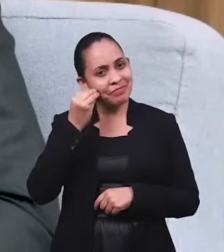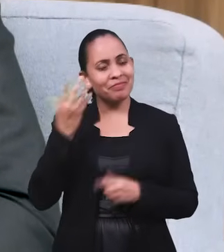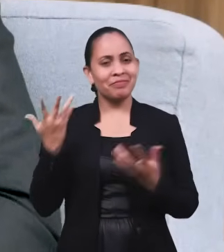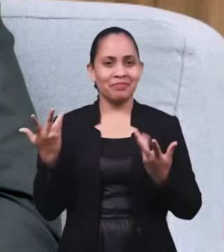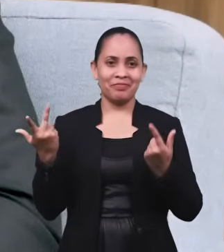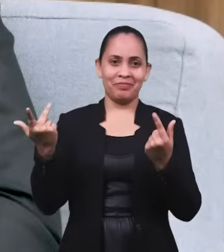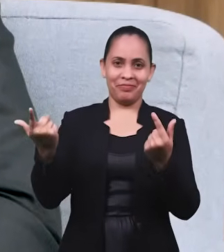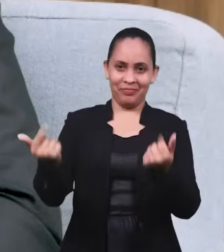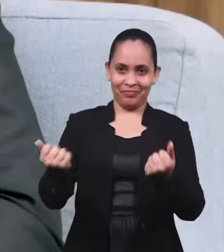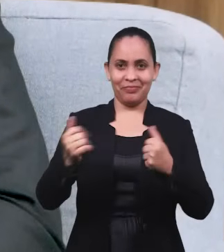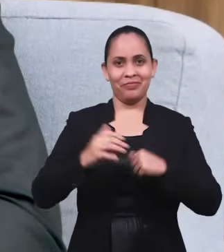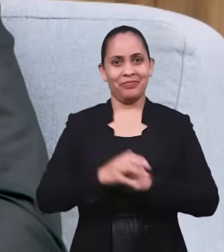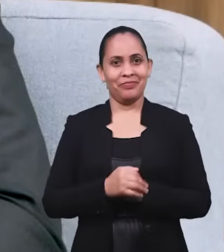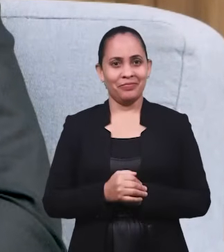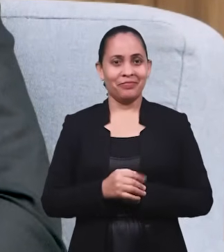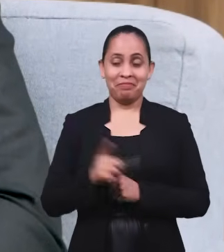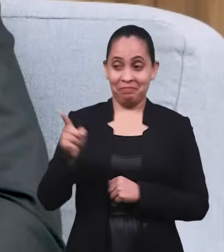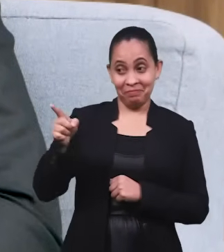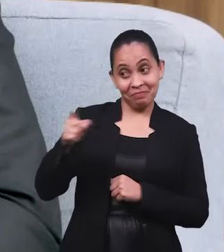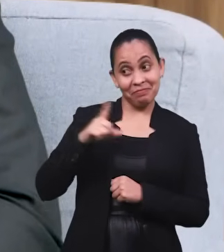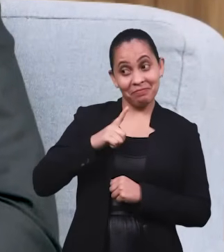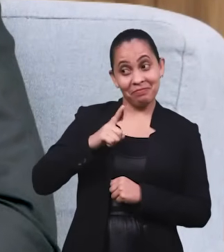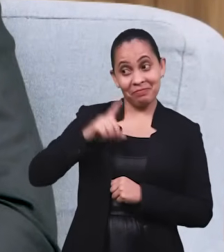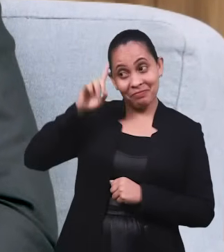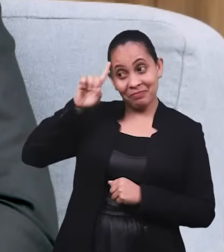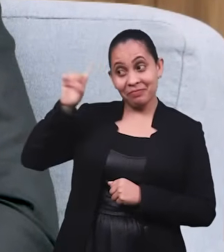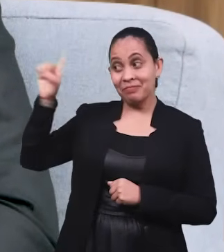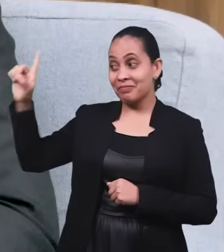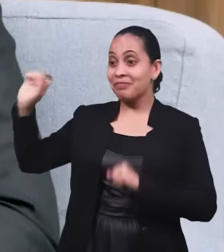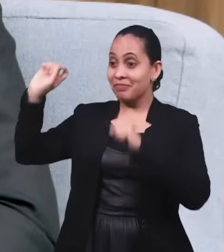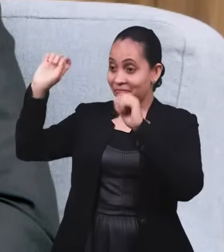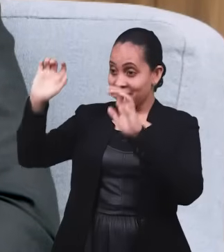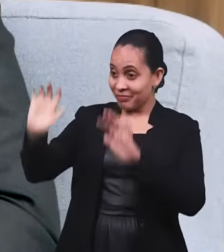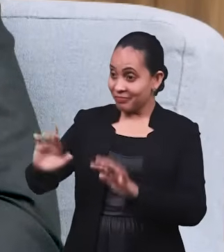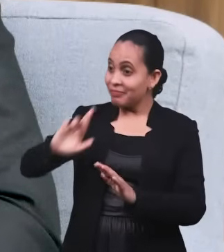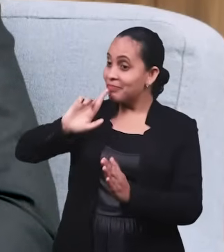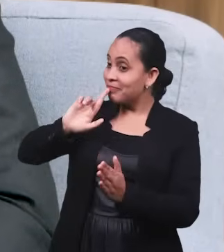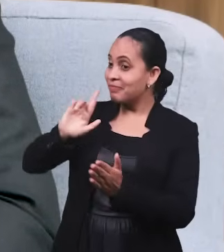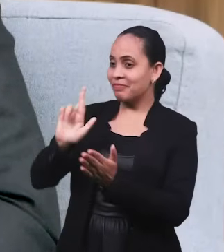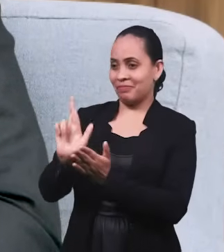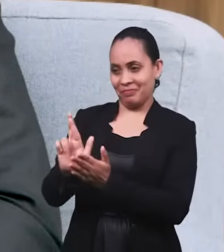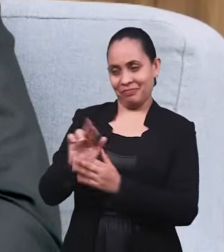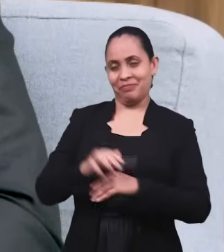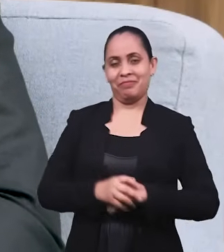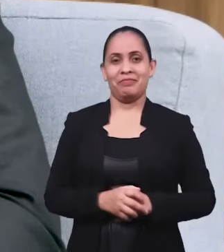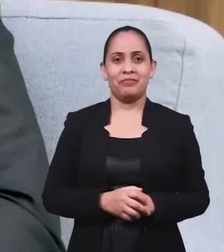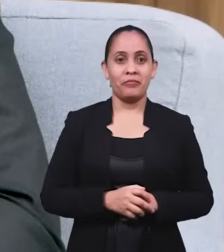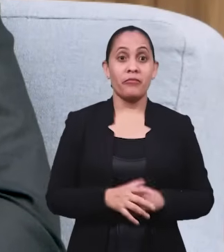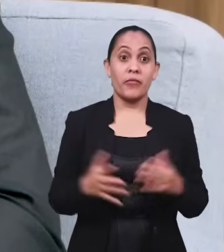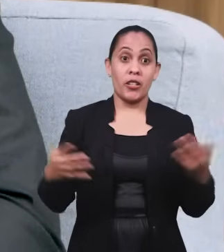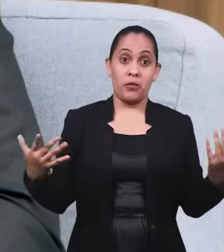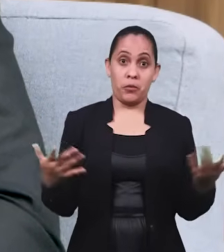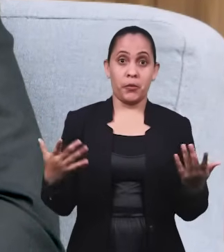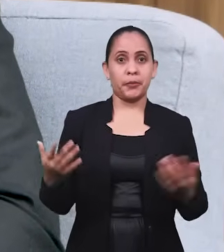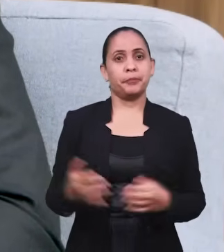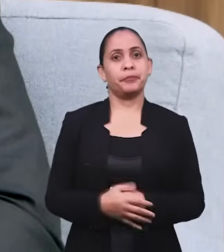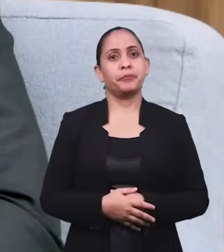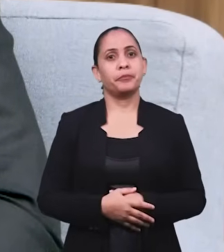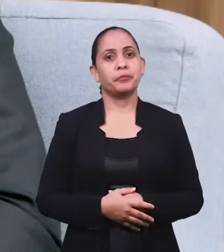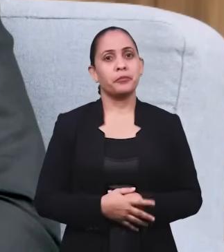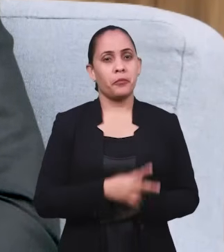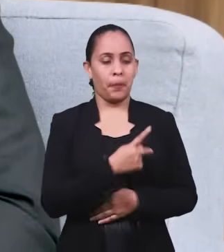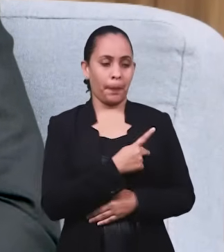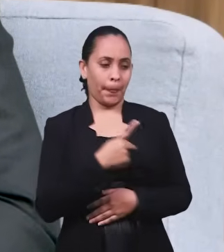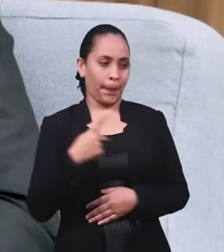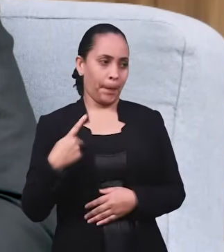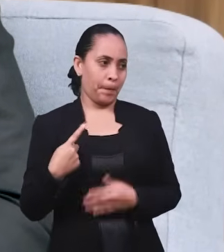obra a condição de ter resposta nas suas orações com Deus. E nós vamos passar aqui a palavra para o